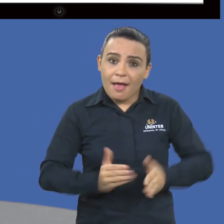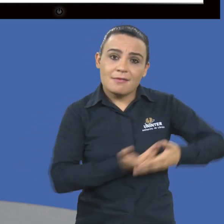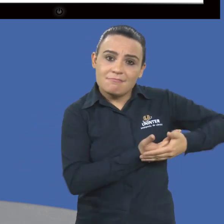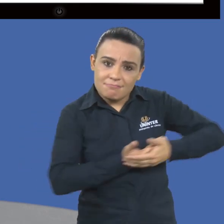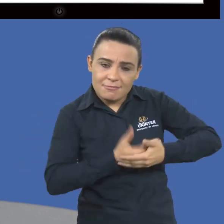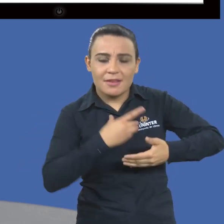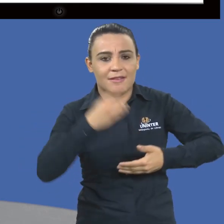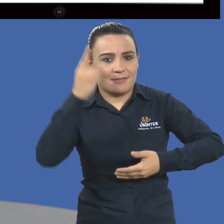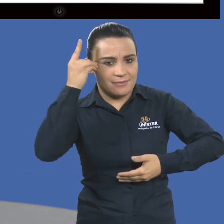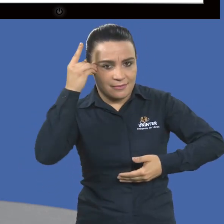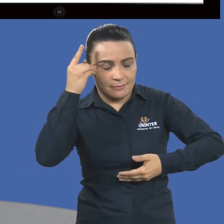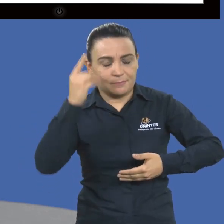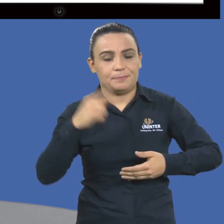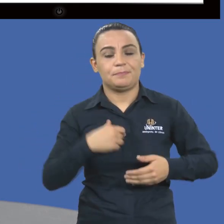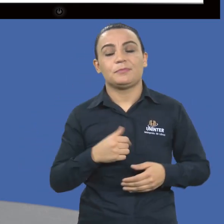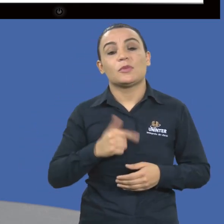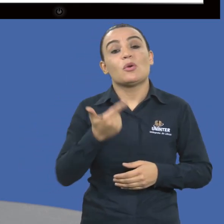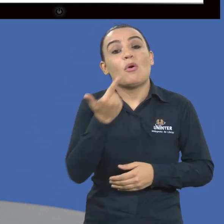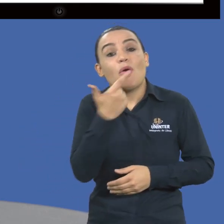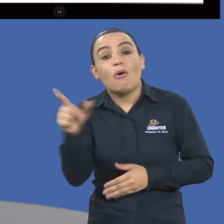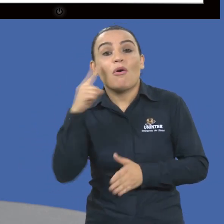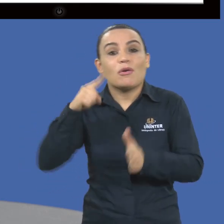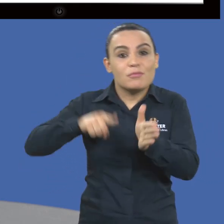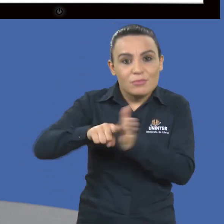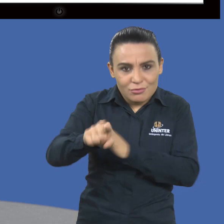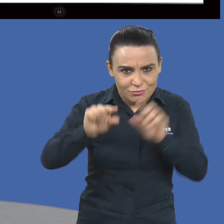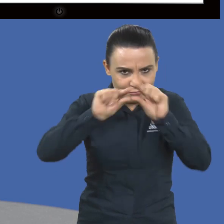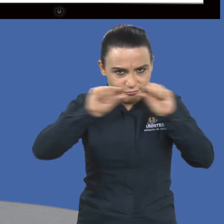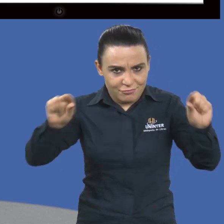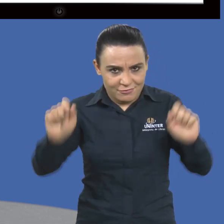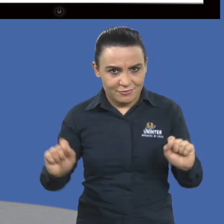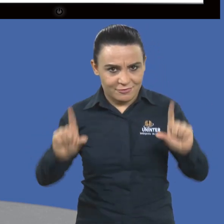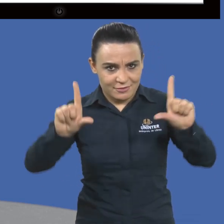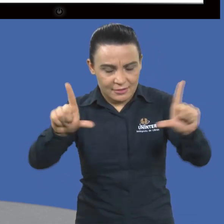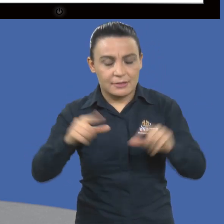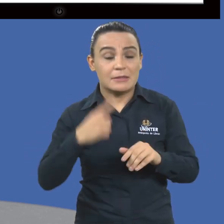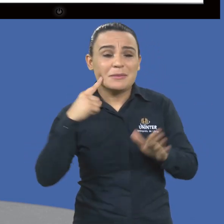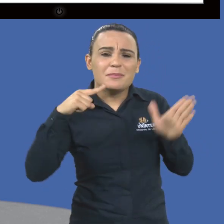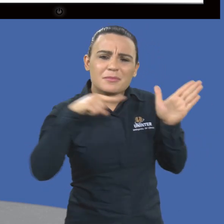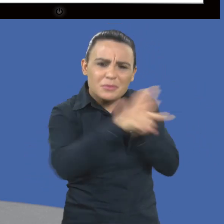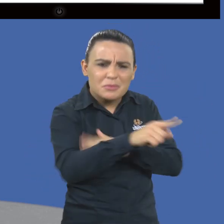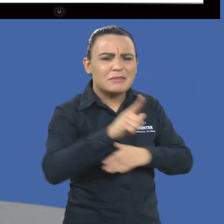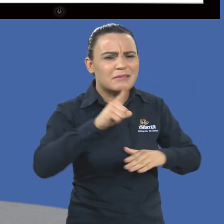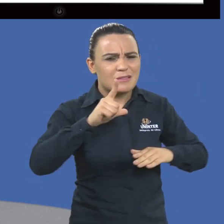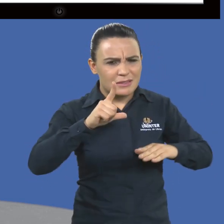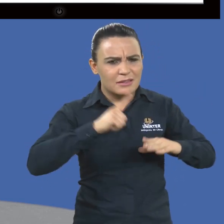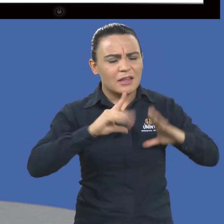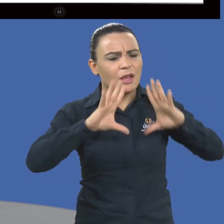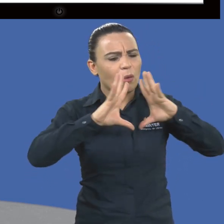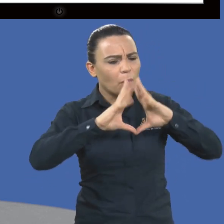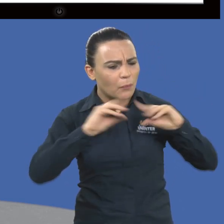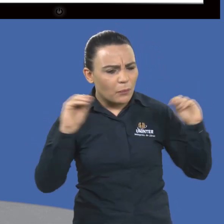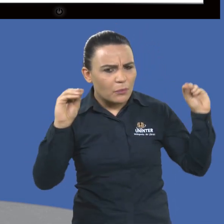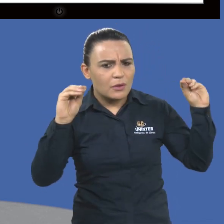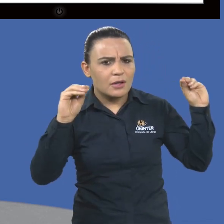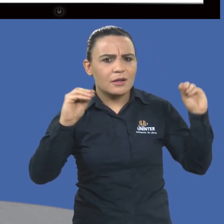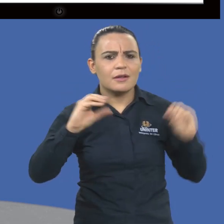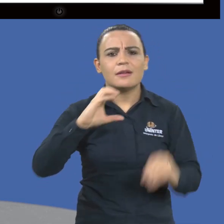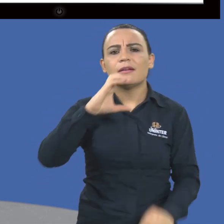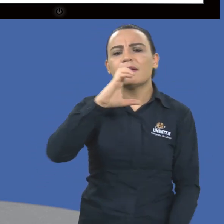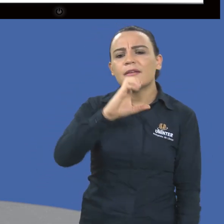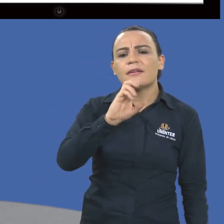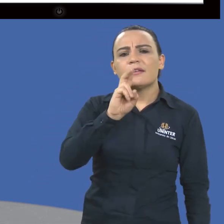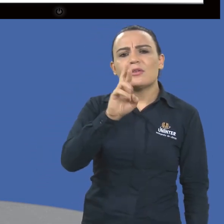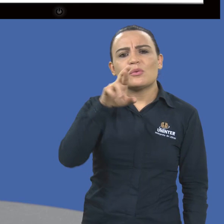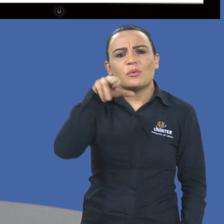Uma terceira pergunta, como está mostrando na tela, é se isso tem cura. É